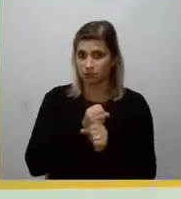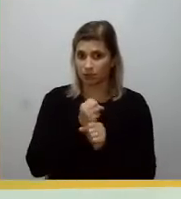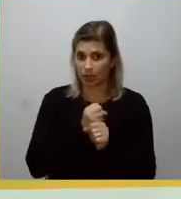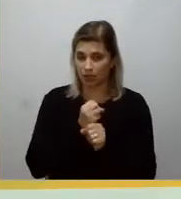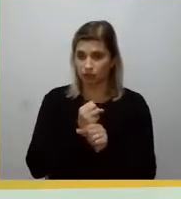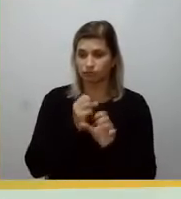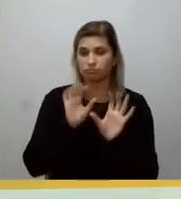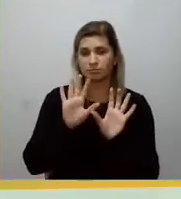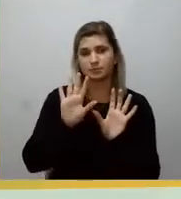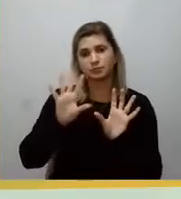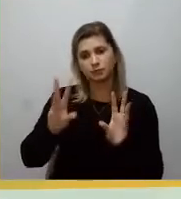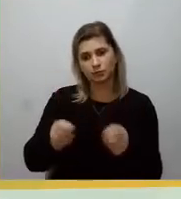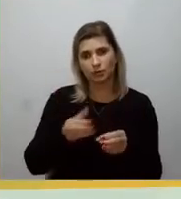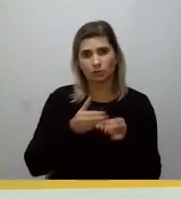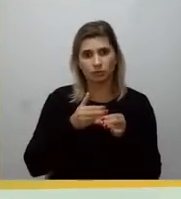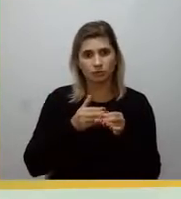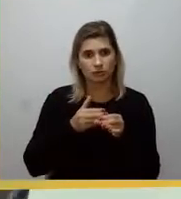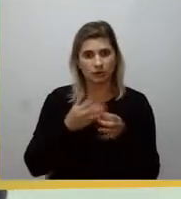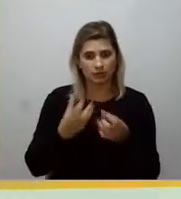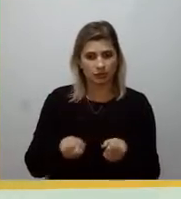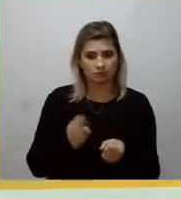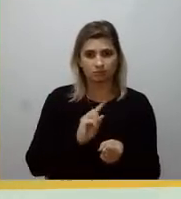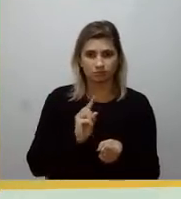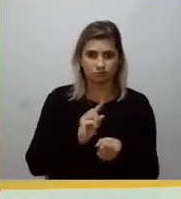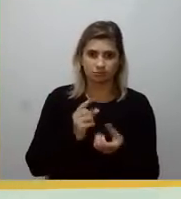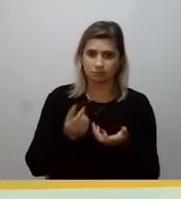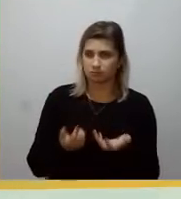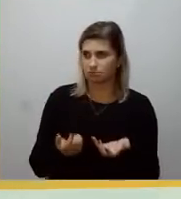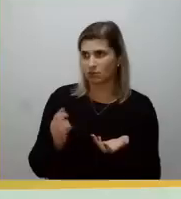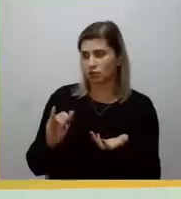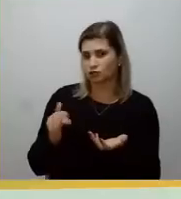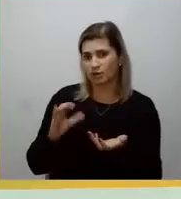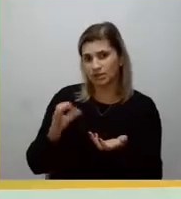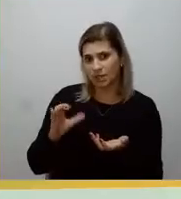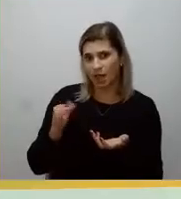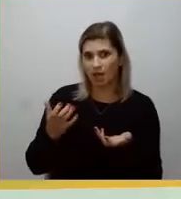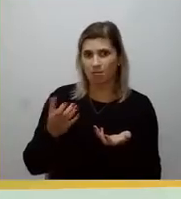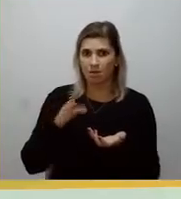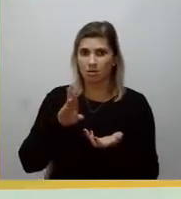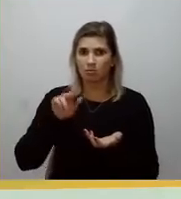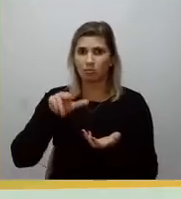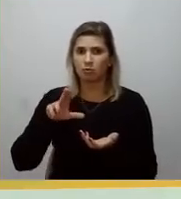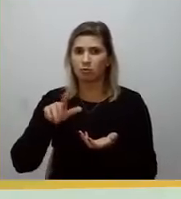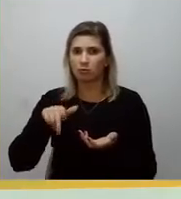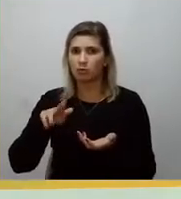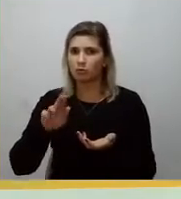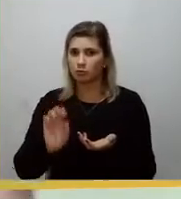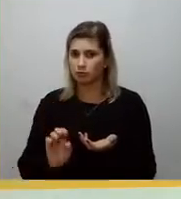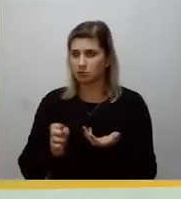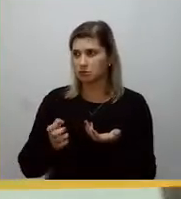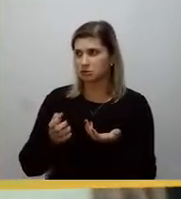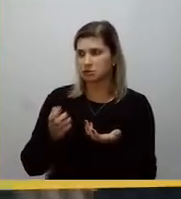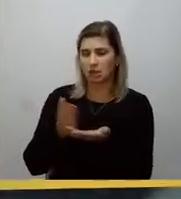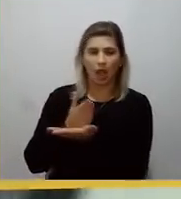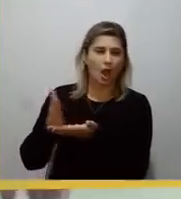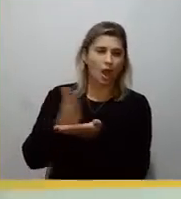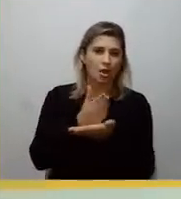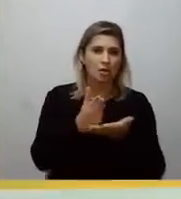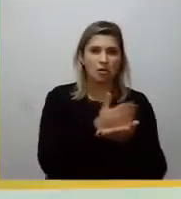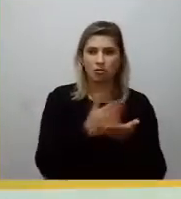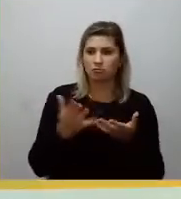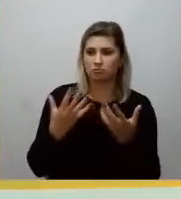exemplo, Campos Novos, Joaçaba, Brusque, Jaraguá, eu lembro de alguns. Eles não aceitaram e mantiveram o sistema